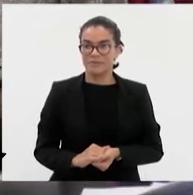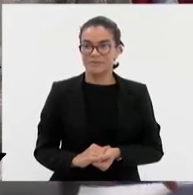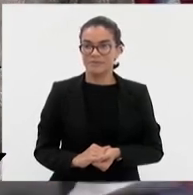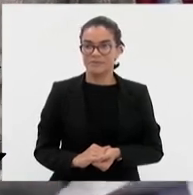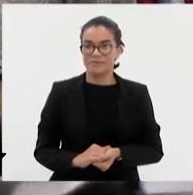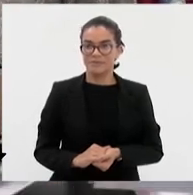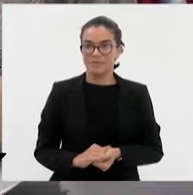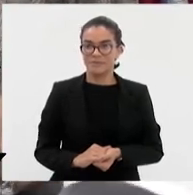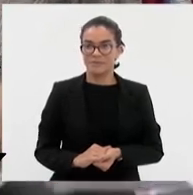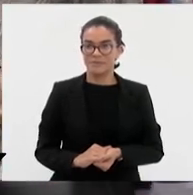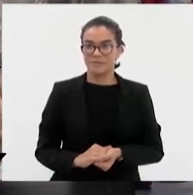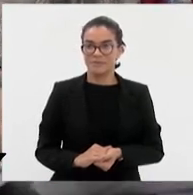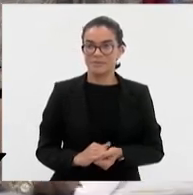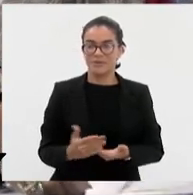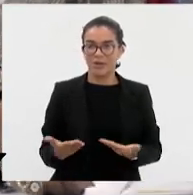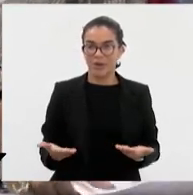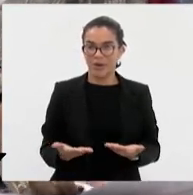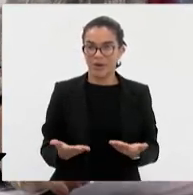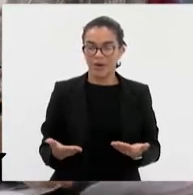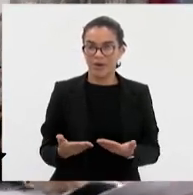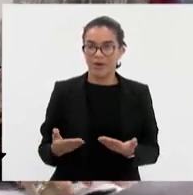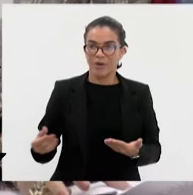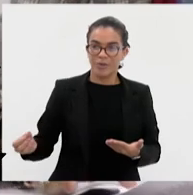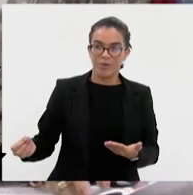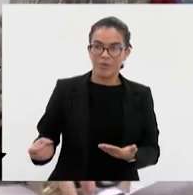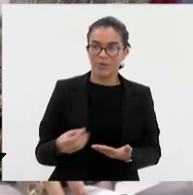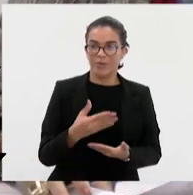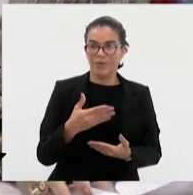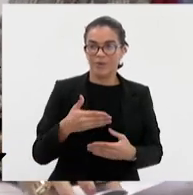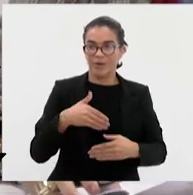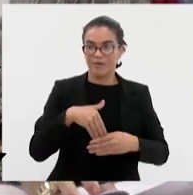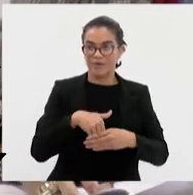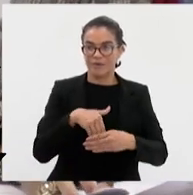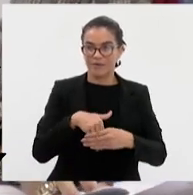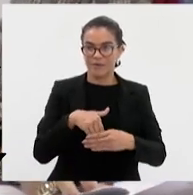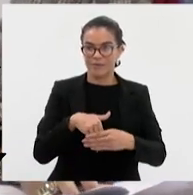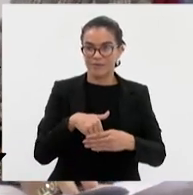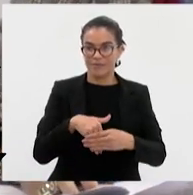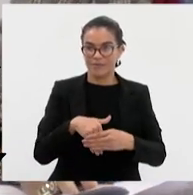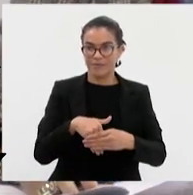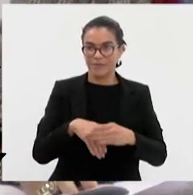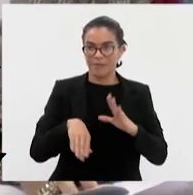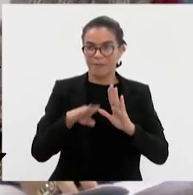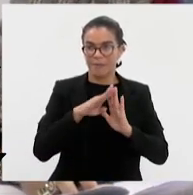abrindo os trabalhos então para a pauta ordinária, apenas para